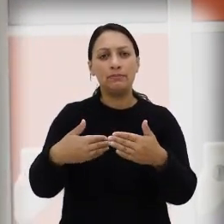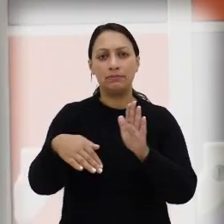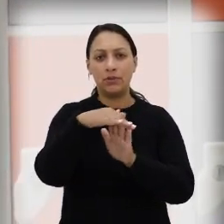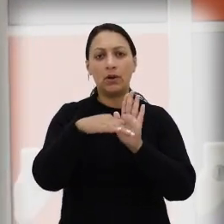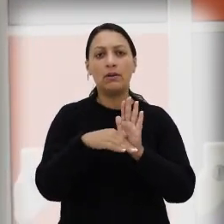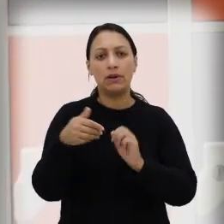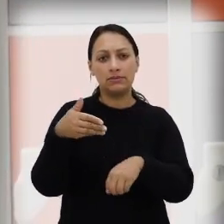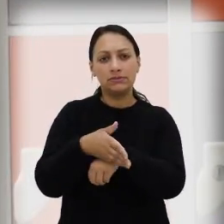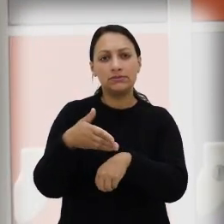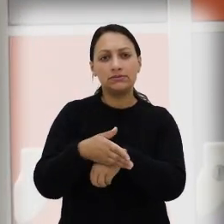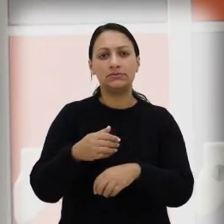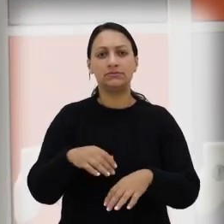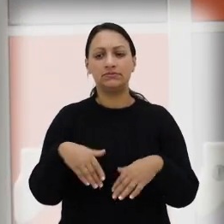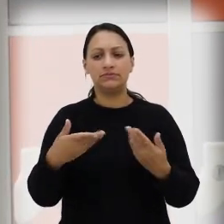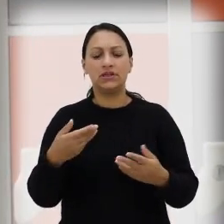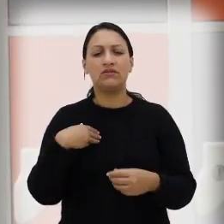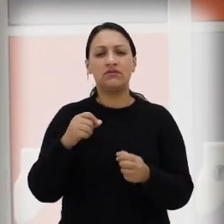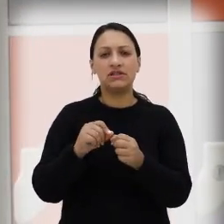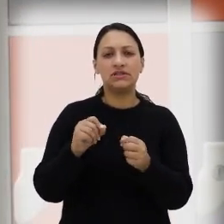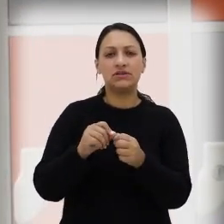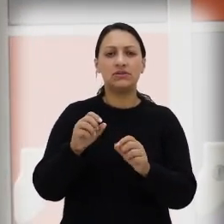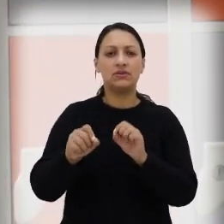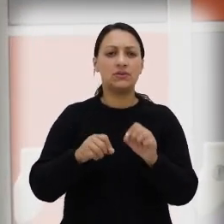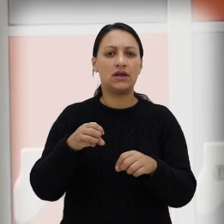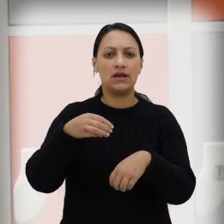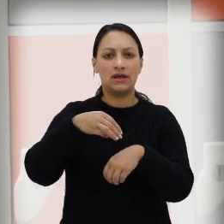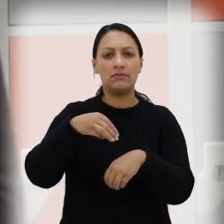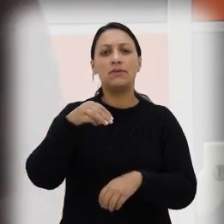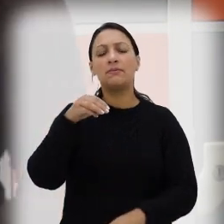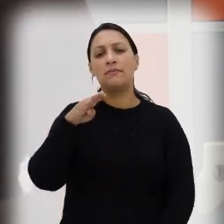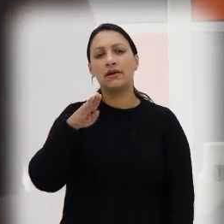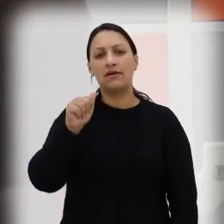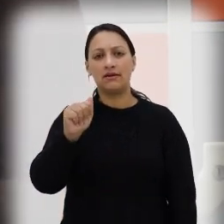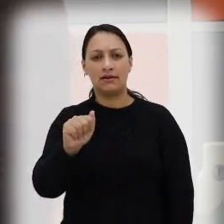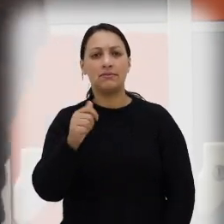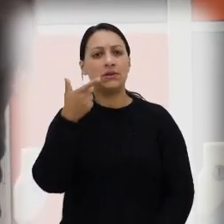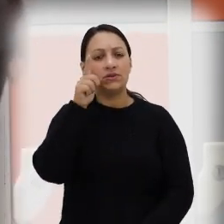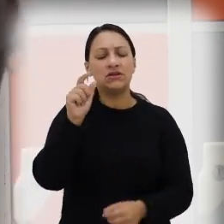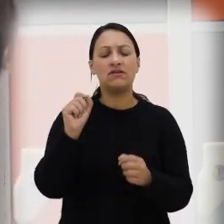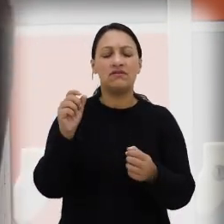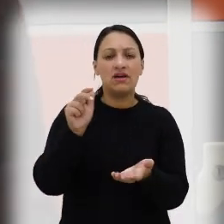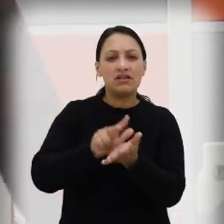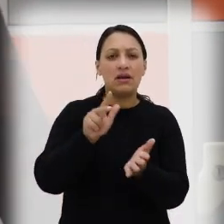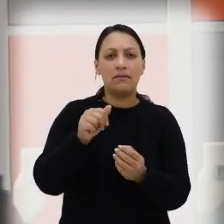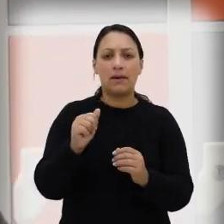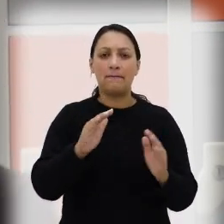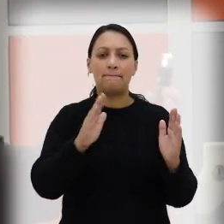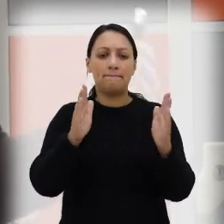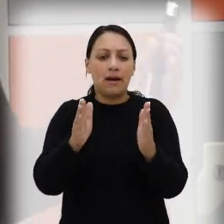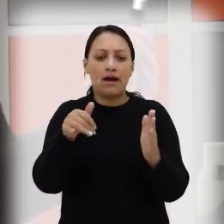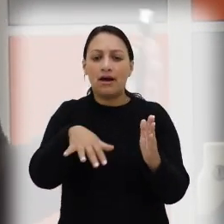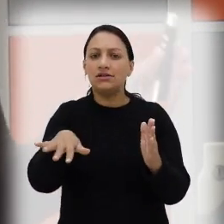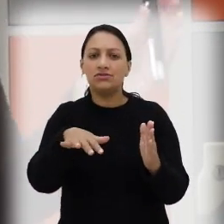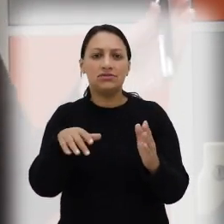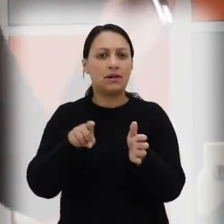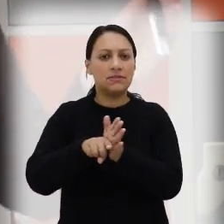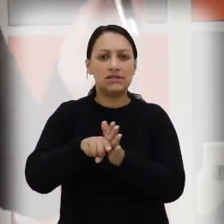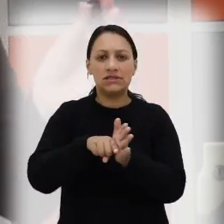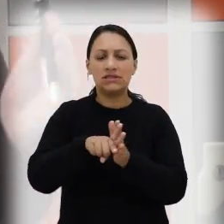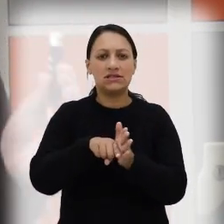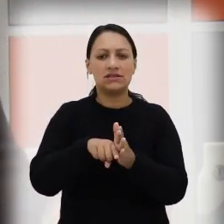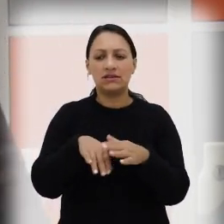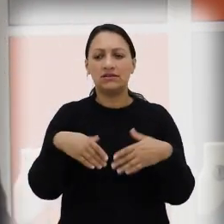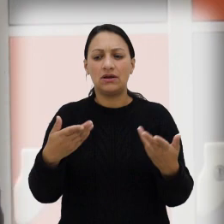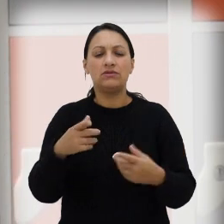ali no NDA para fazer um projeto de pesquisa, para validar alguma parte da pesquisa, para validar alguma coisa, então, mas que a gente tenha